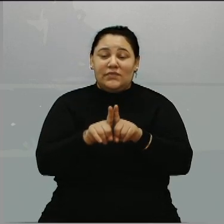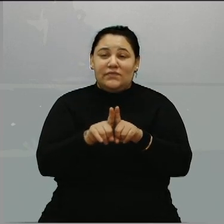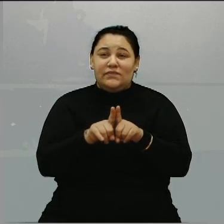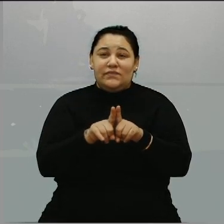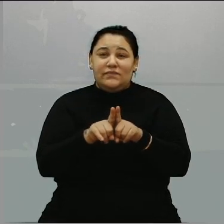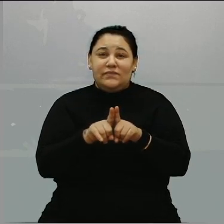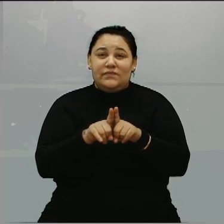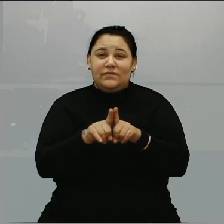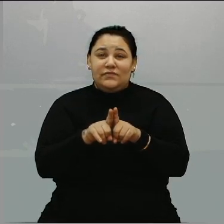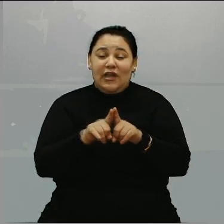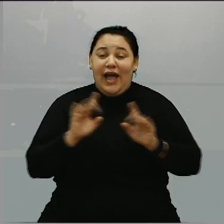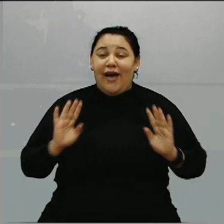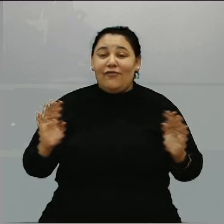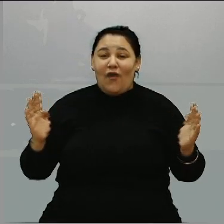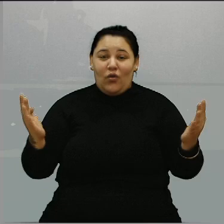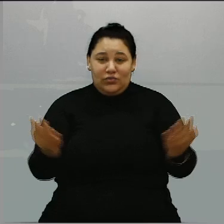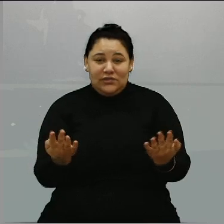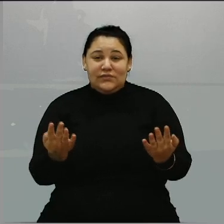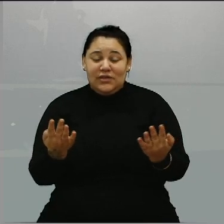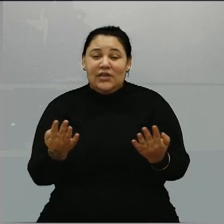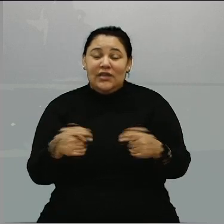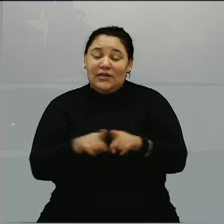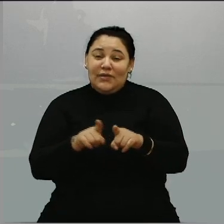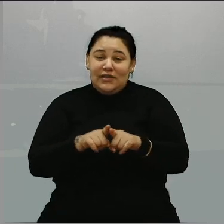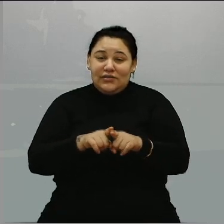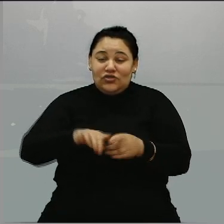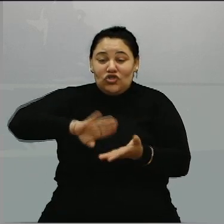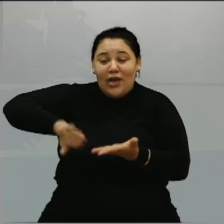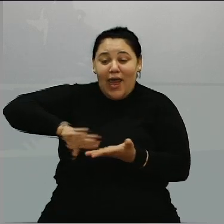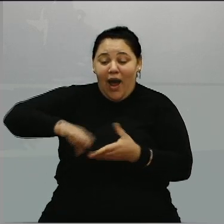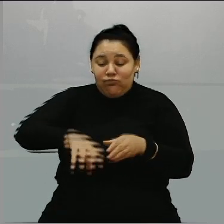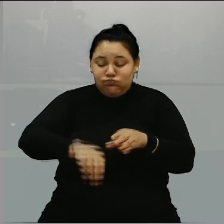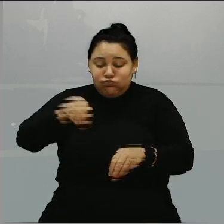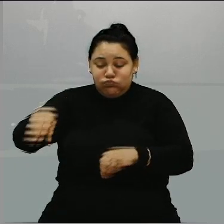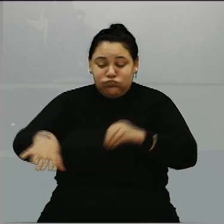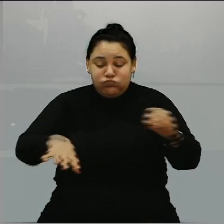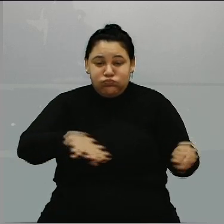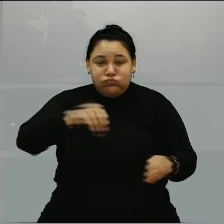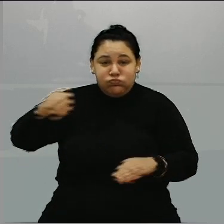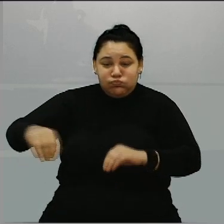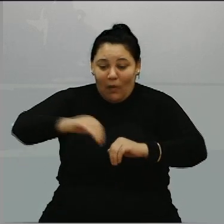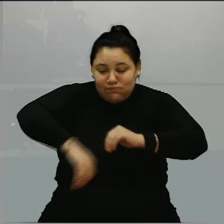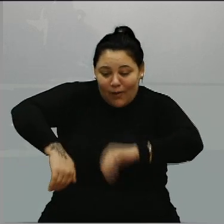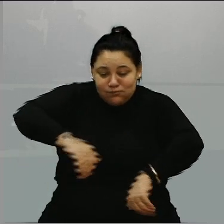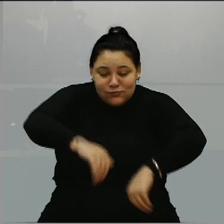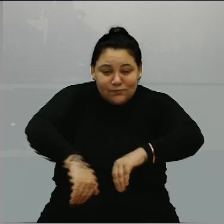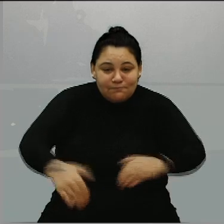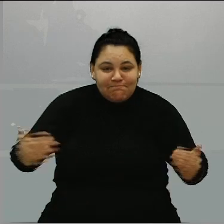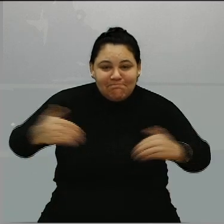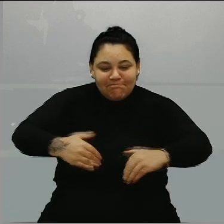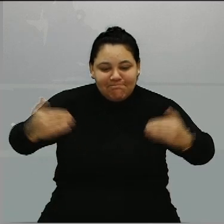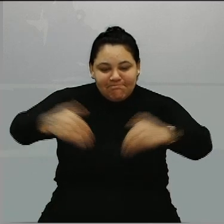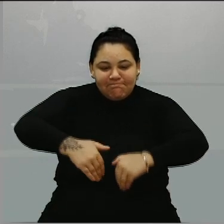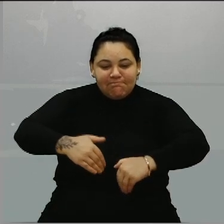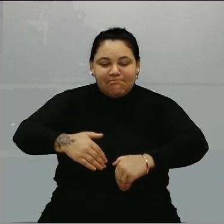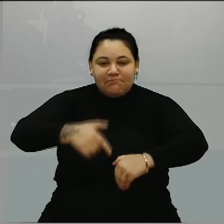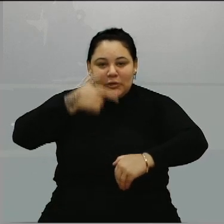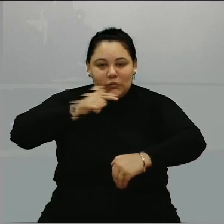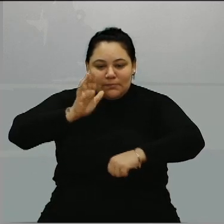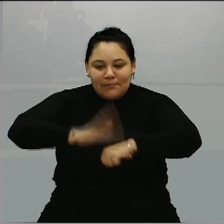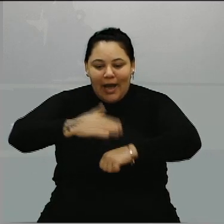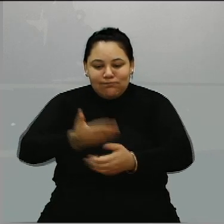o desassoreamento dos rios, vamos dizer, a dragagem desses rios, enfim, para fazer